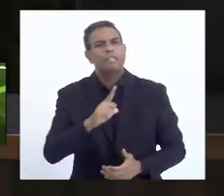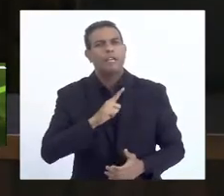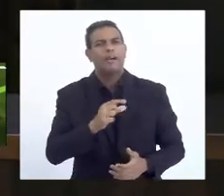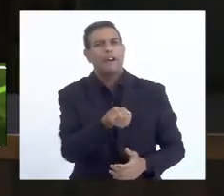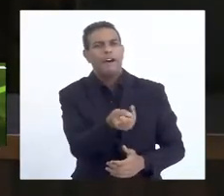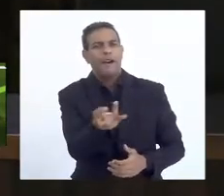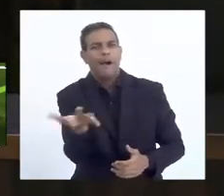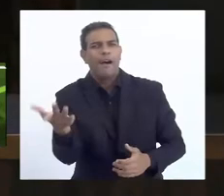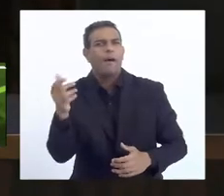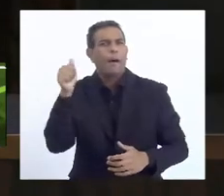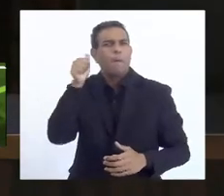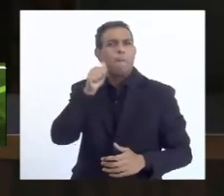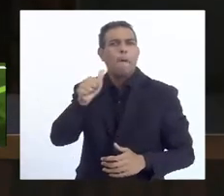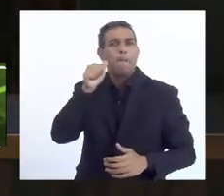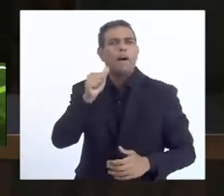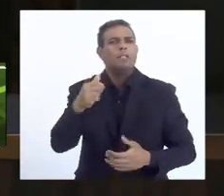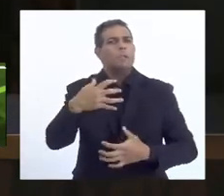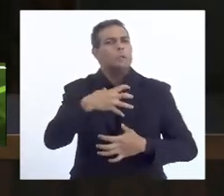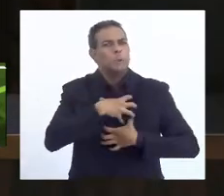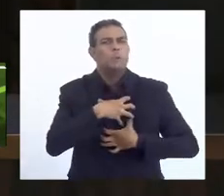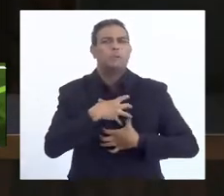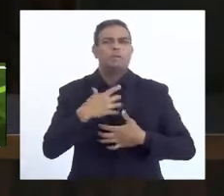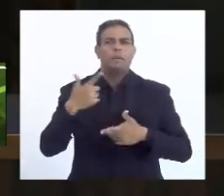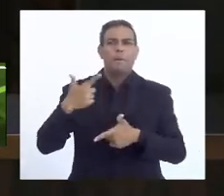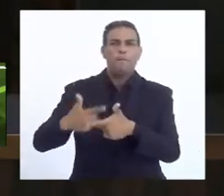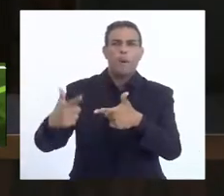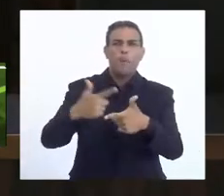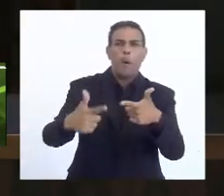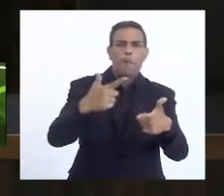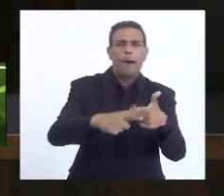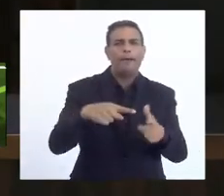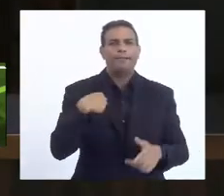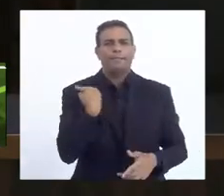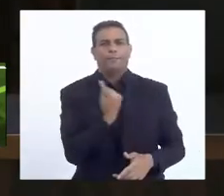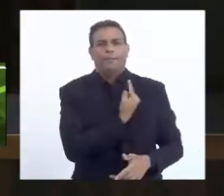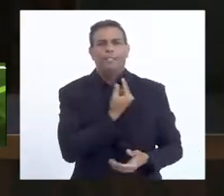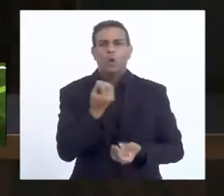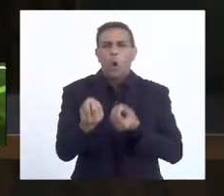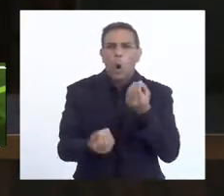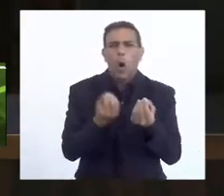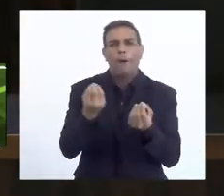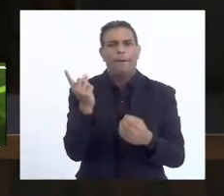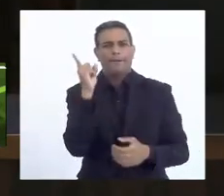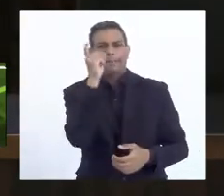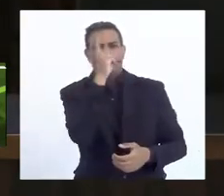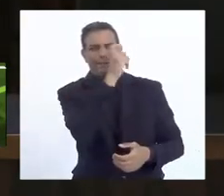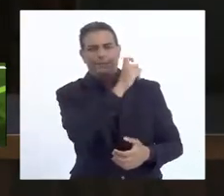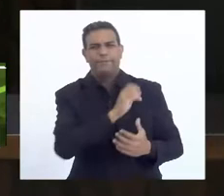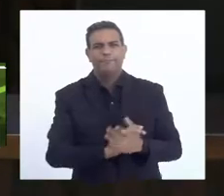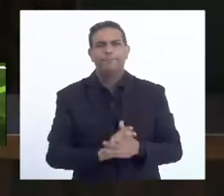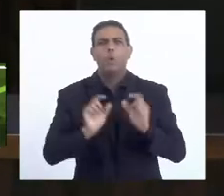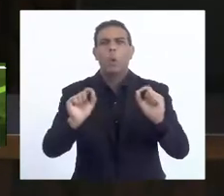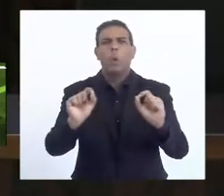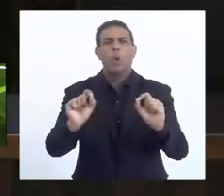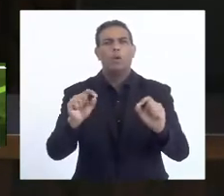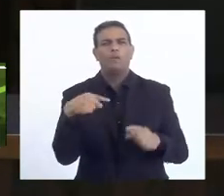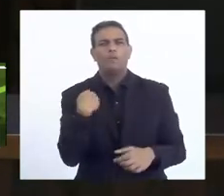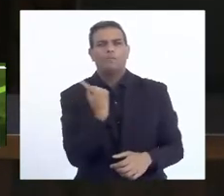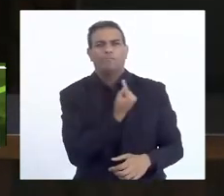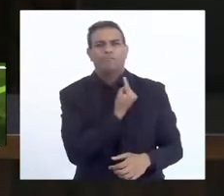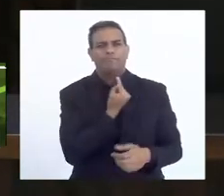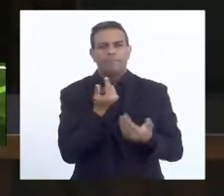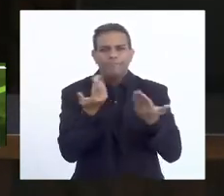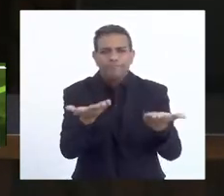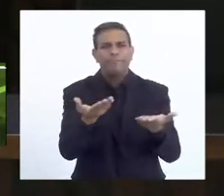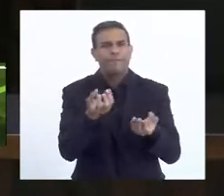mulheres estão sofrendo e já sofreram, e a gente não quer que sofra mais, que é o que trouxe a nossa querida